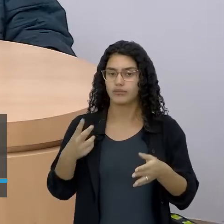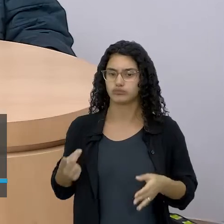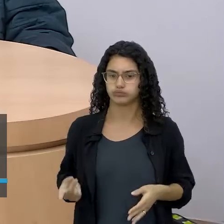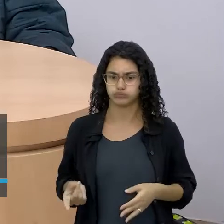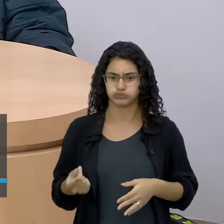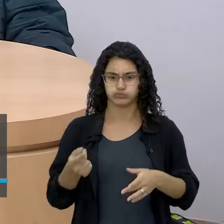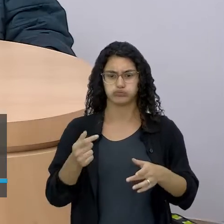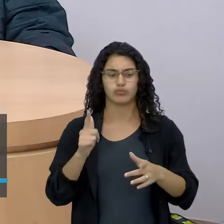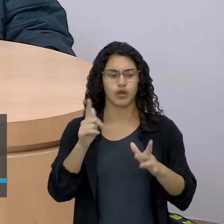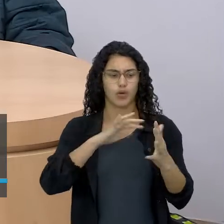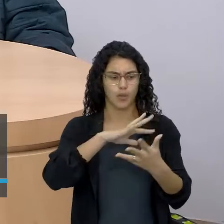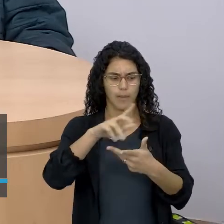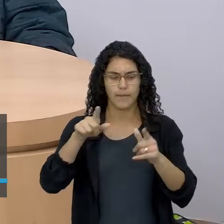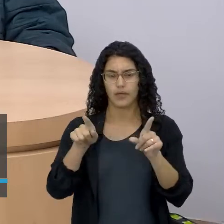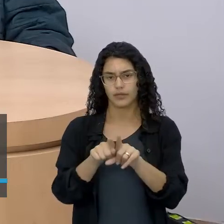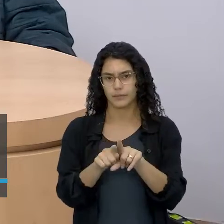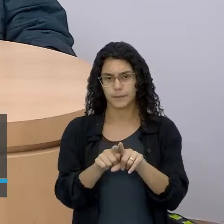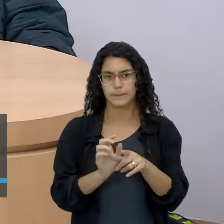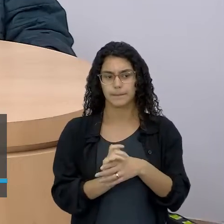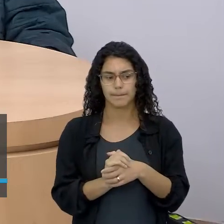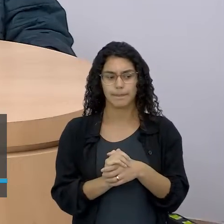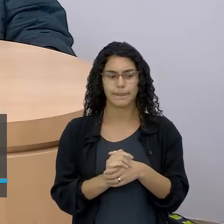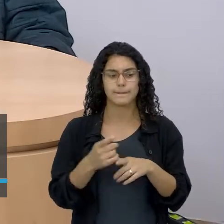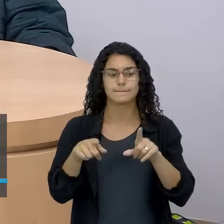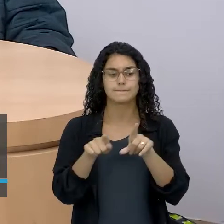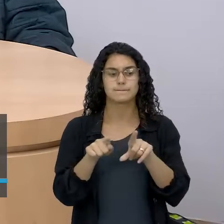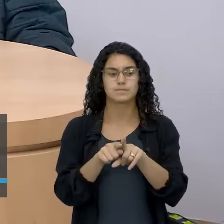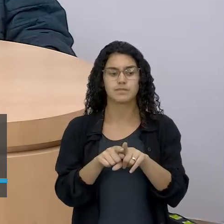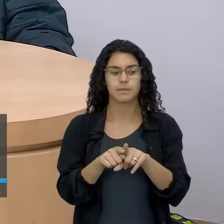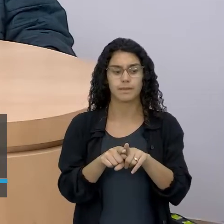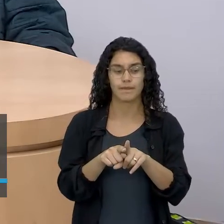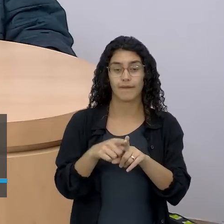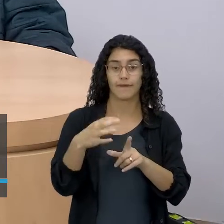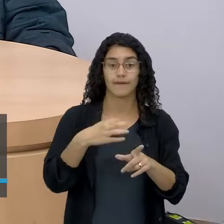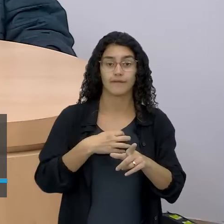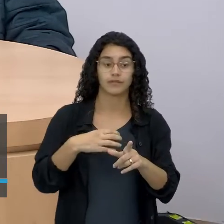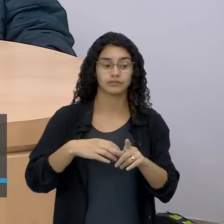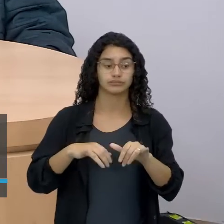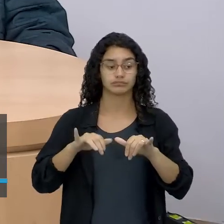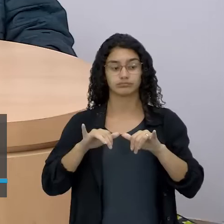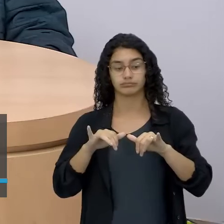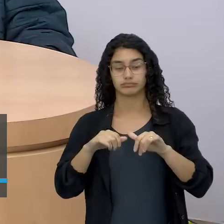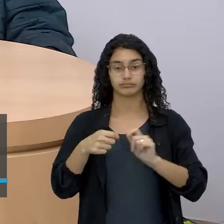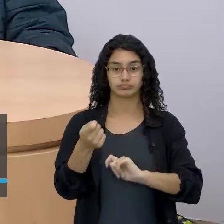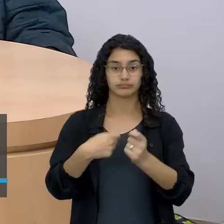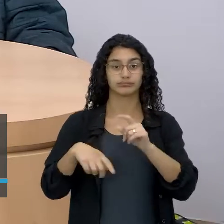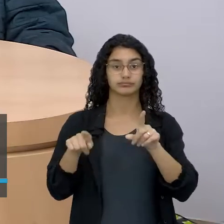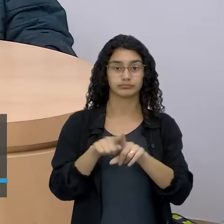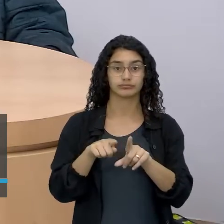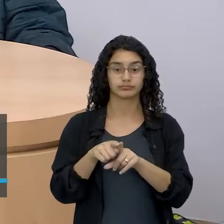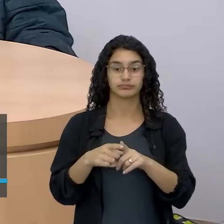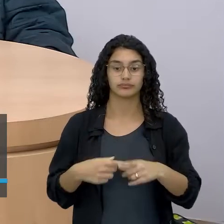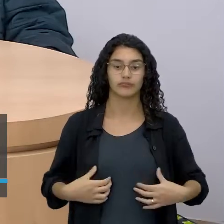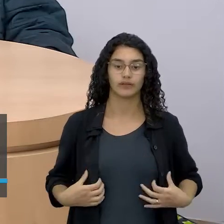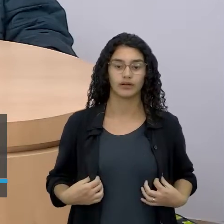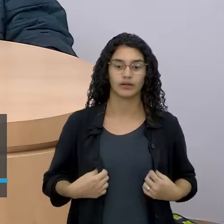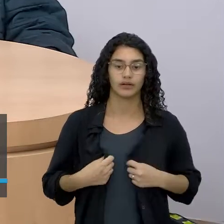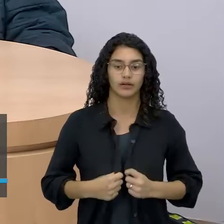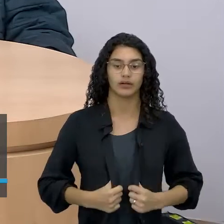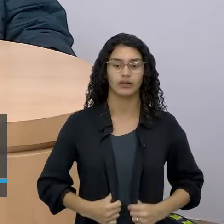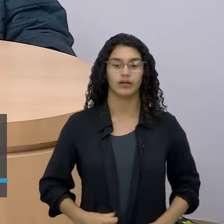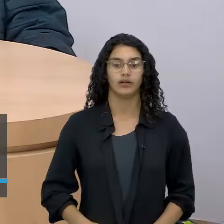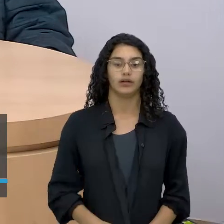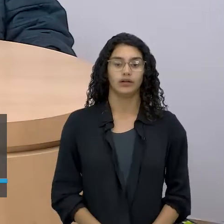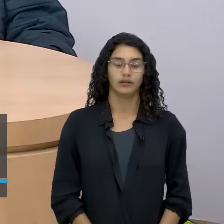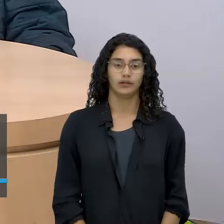infinitamente mais global. E ele se consolida em nível de mercados continentais. Sim. E isso está sendo muito